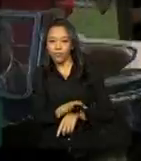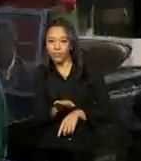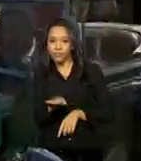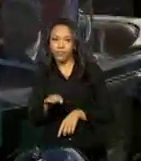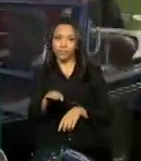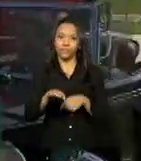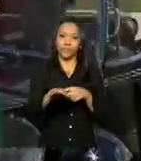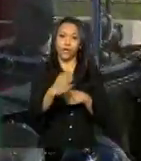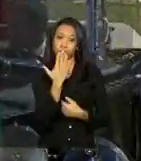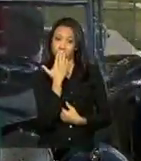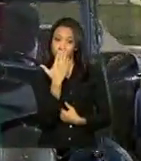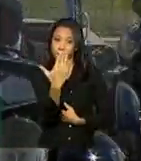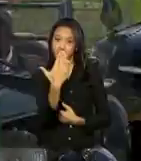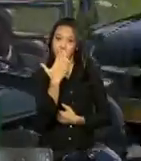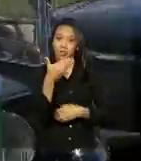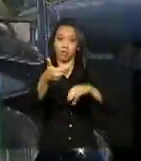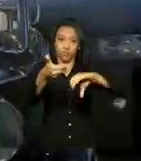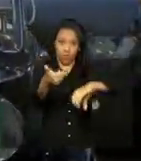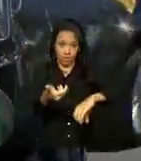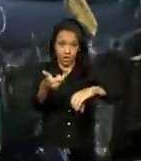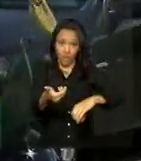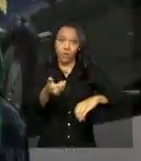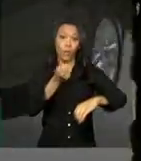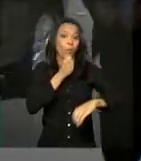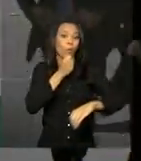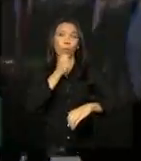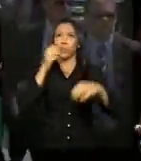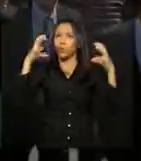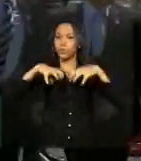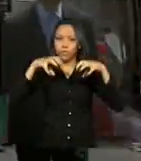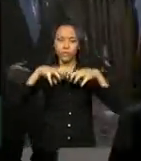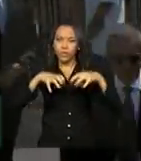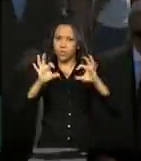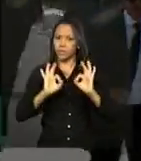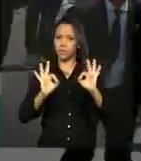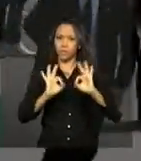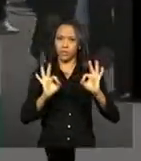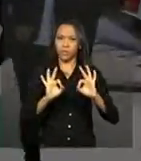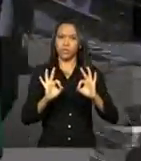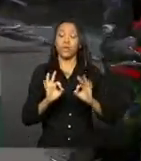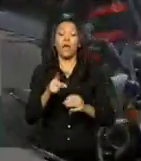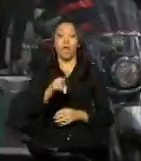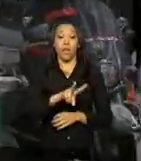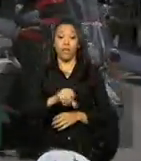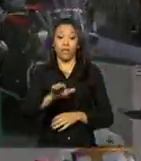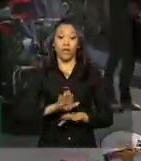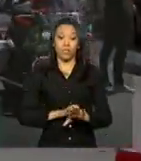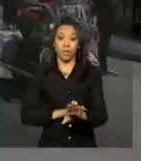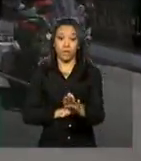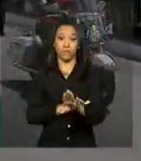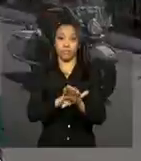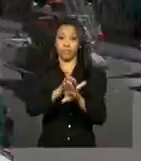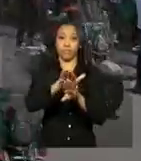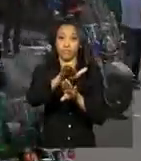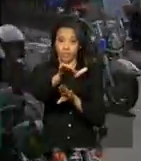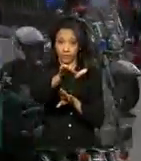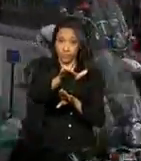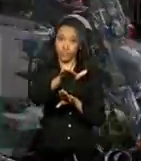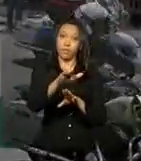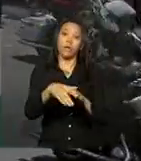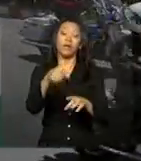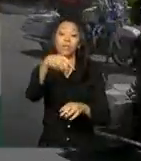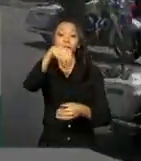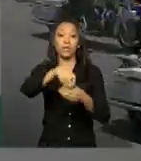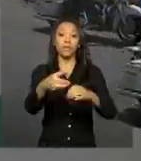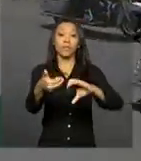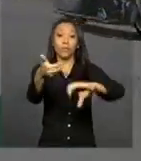Congresso. E como não está chovendo, ela vai pela rampa do Congresso. E não pela chapelaria,